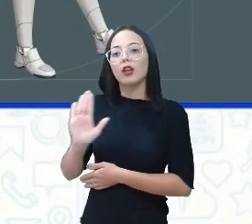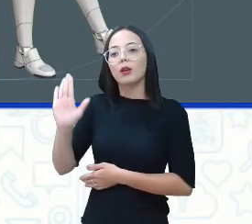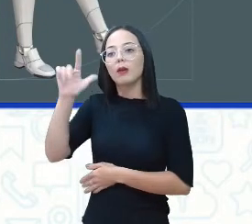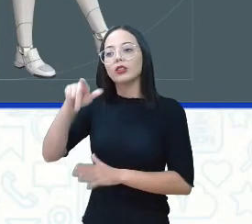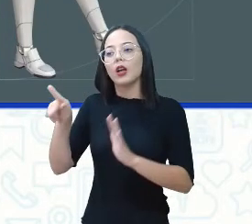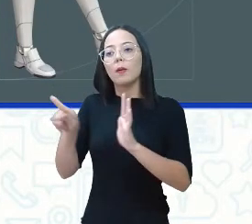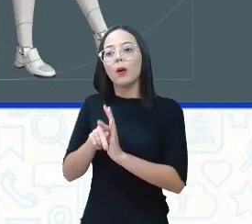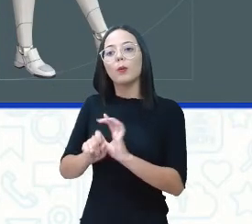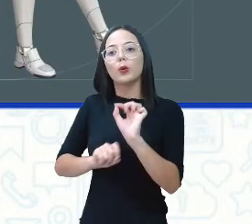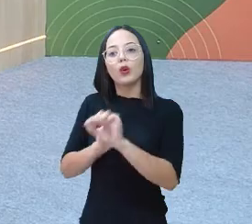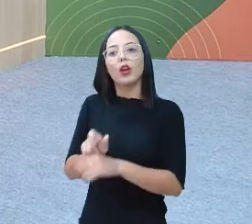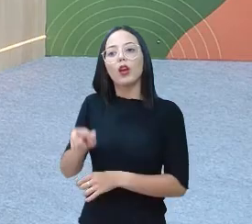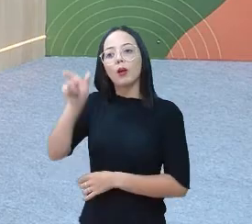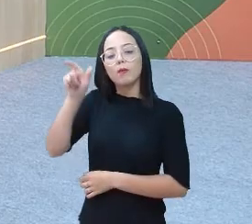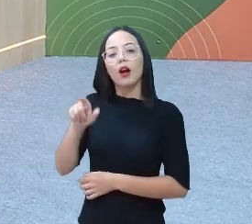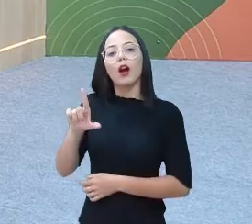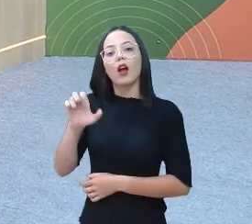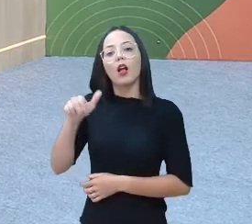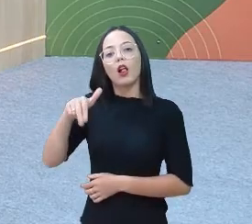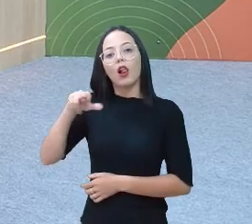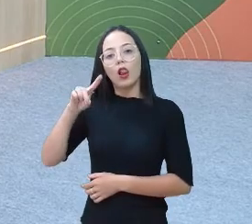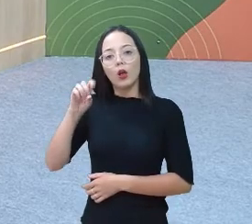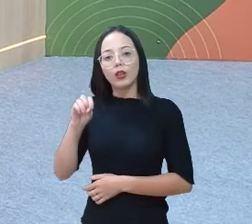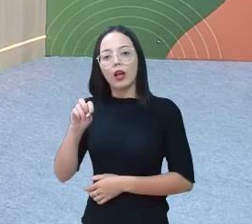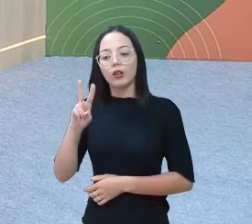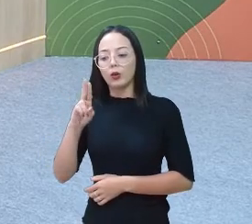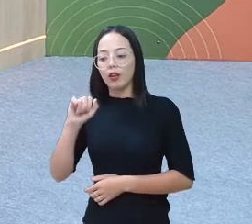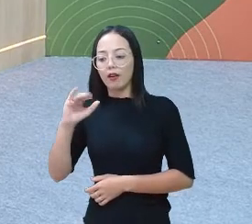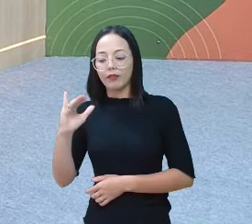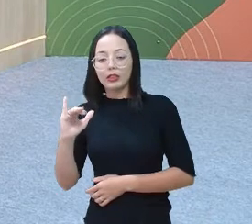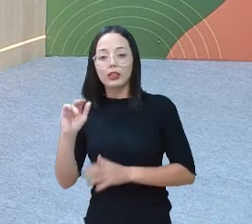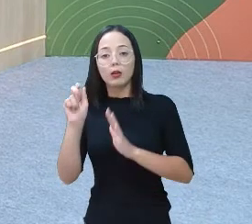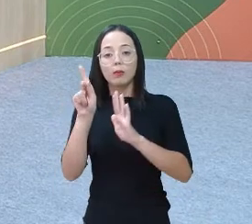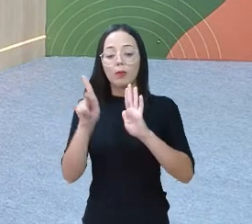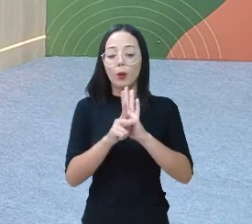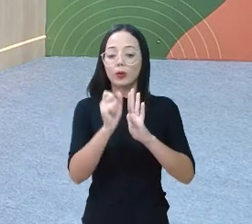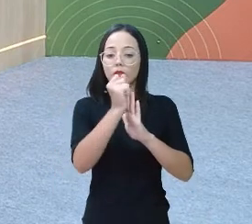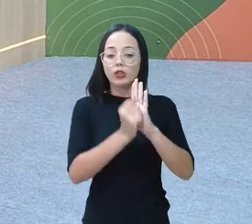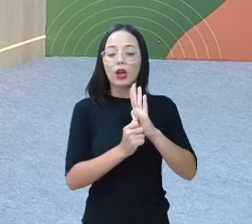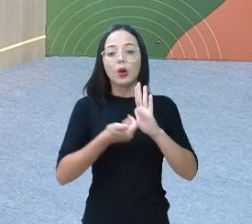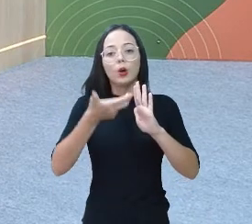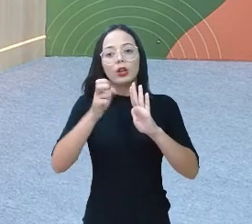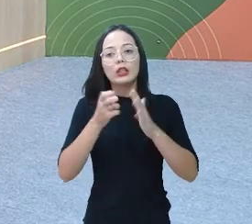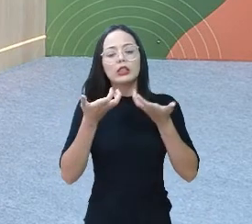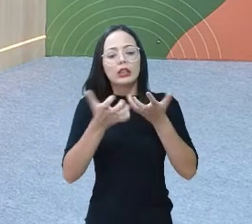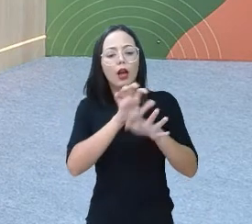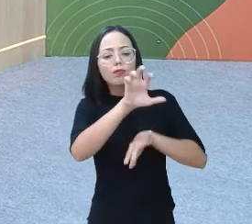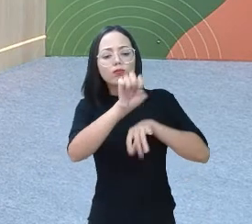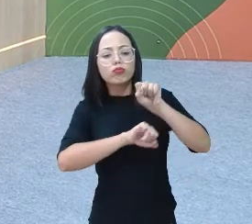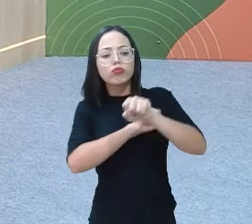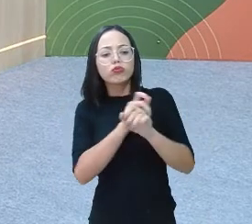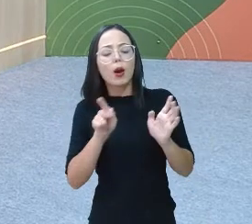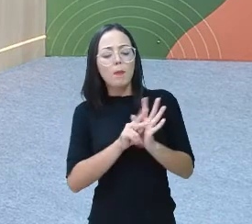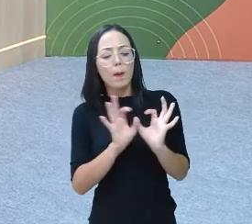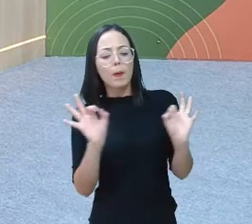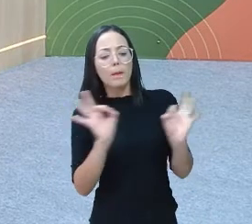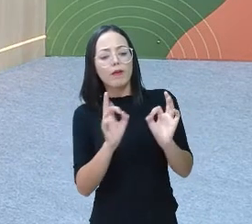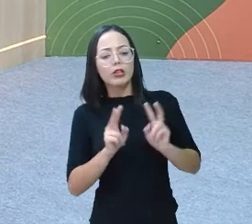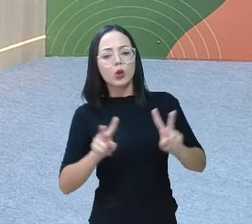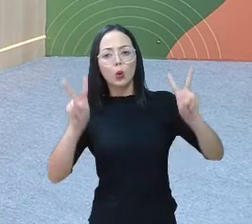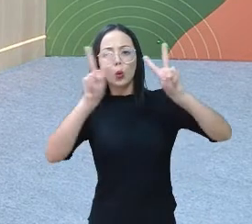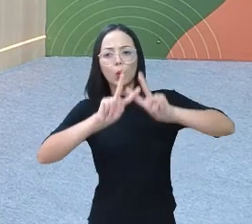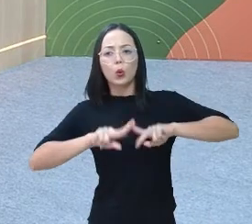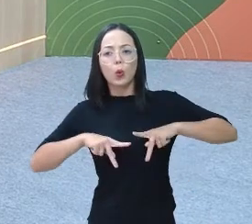de Leonardo da Vinci, lá do século XV. E ele busca essa perfeição visual humana, né?